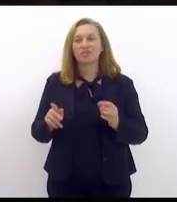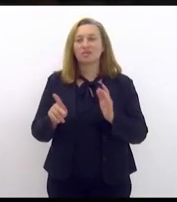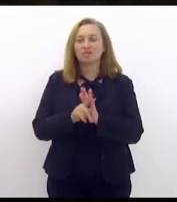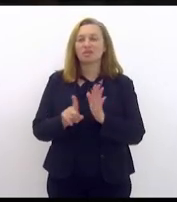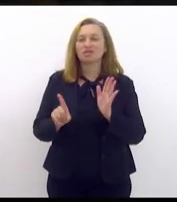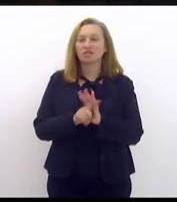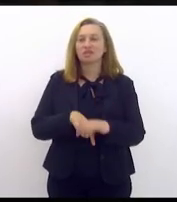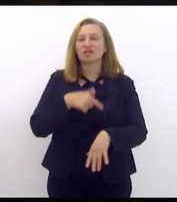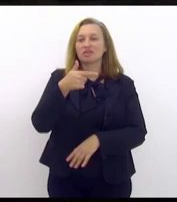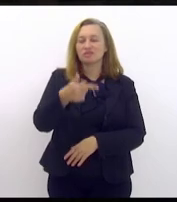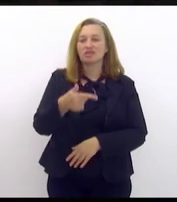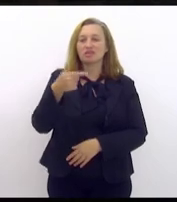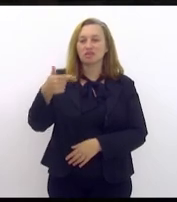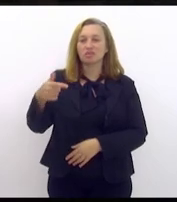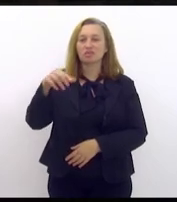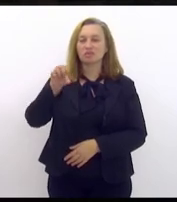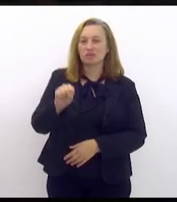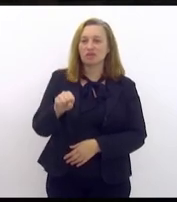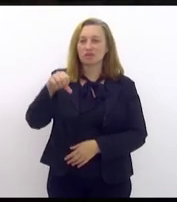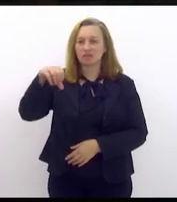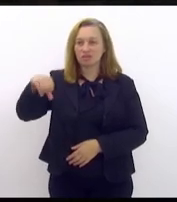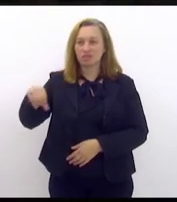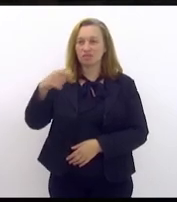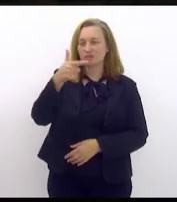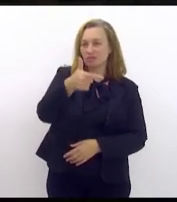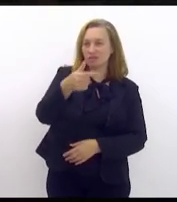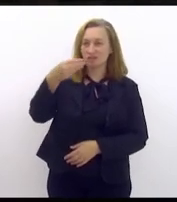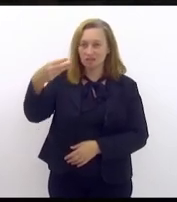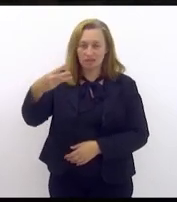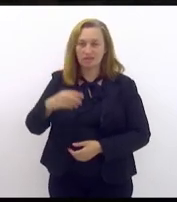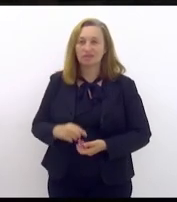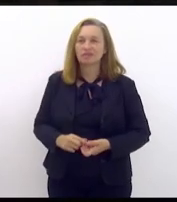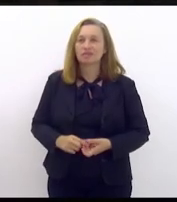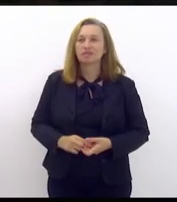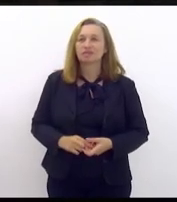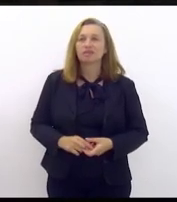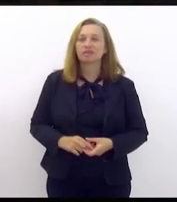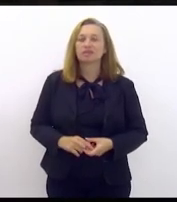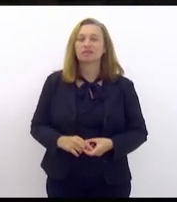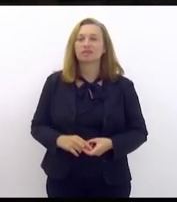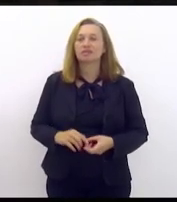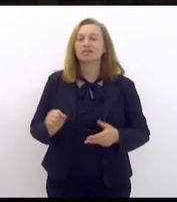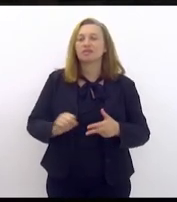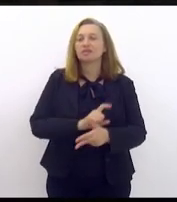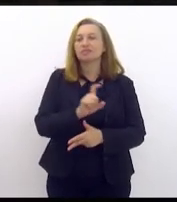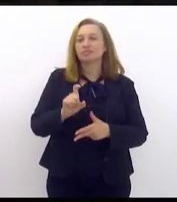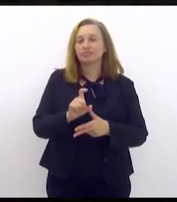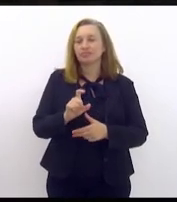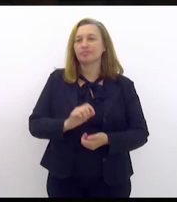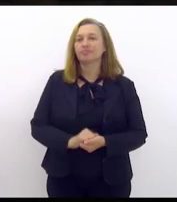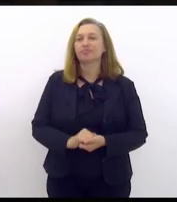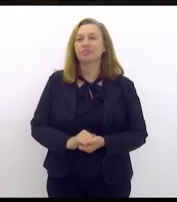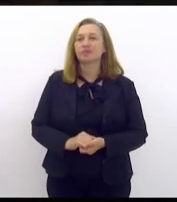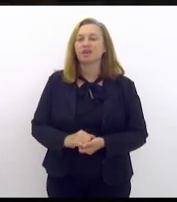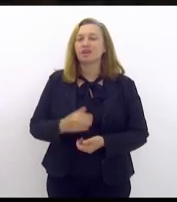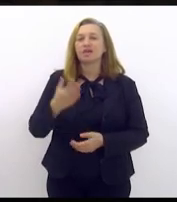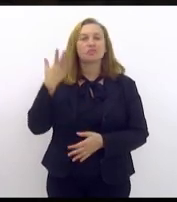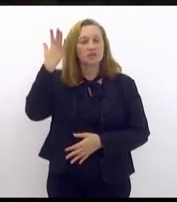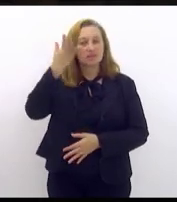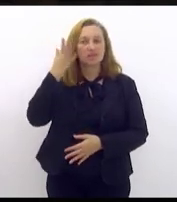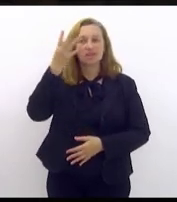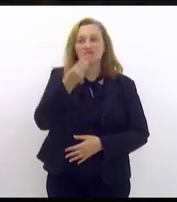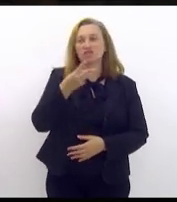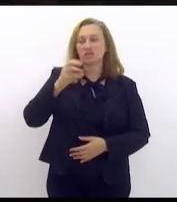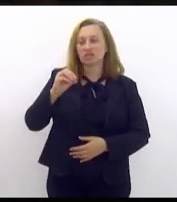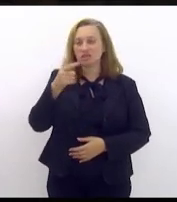de lei 2289 de 23, de autoria do Poder Executivo, mensagem 30 de